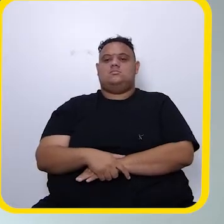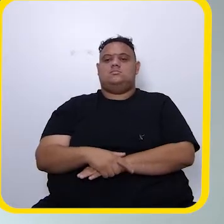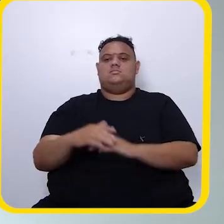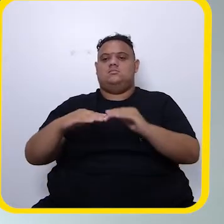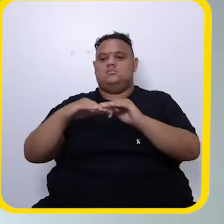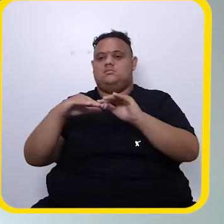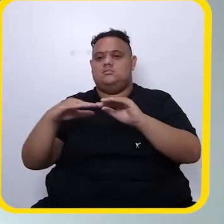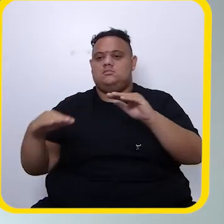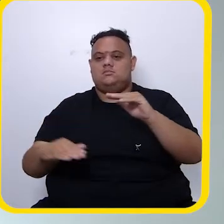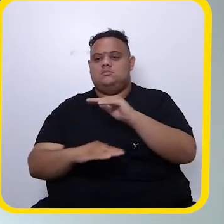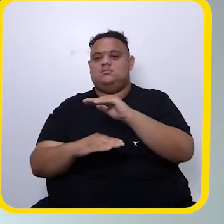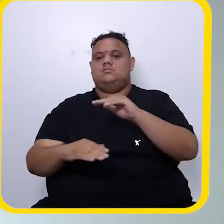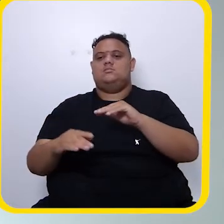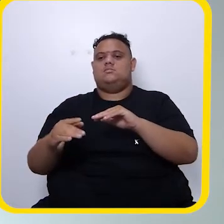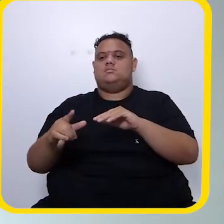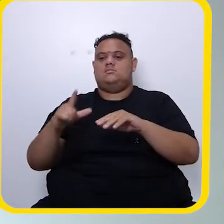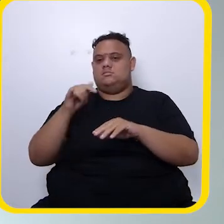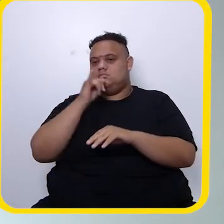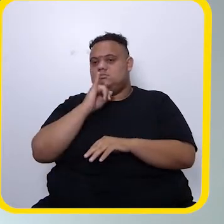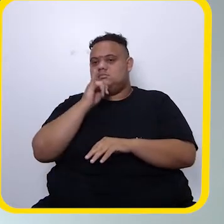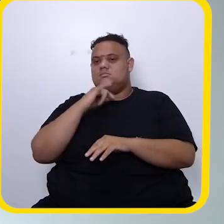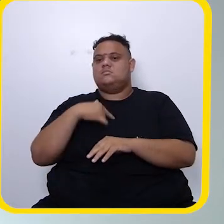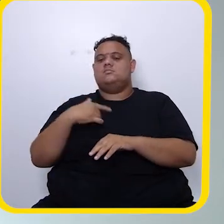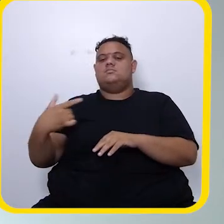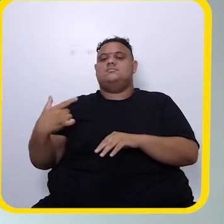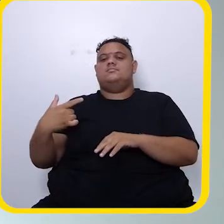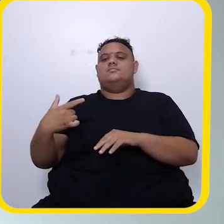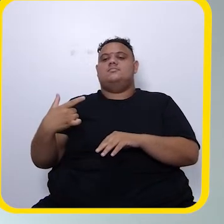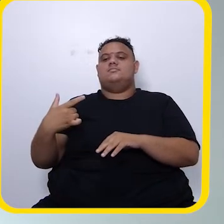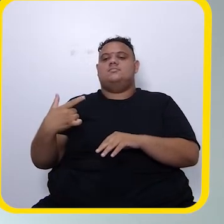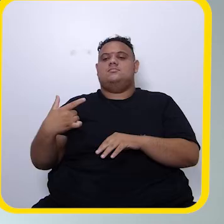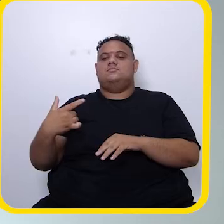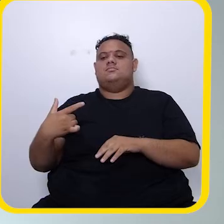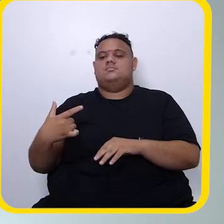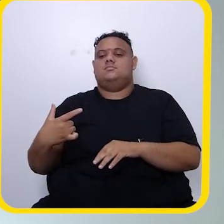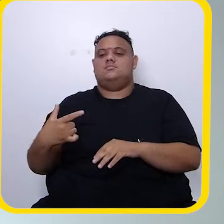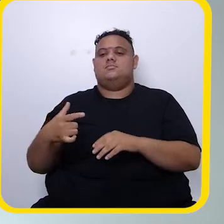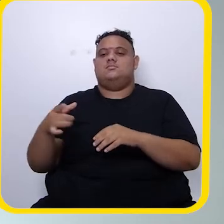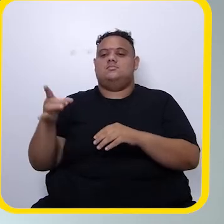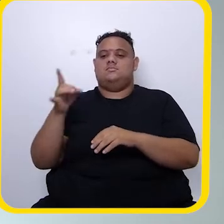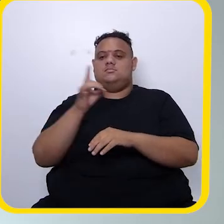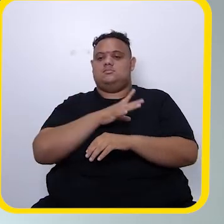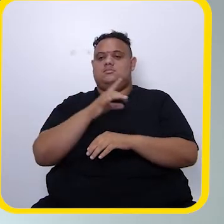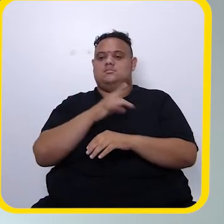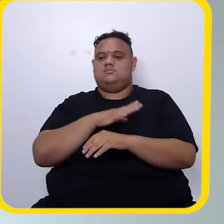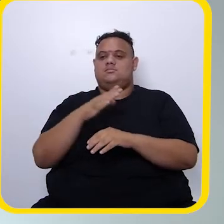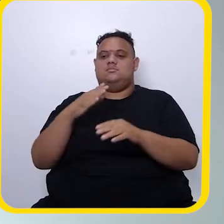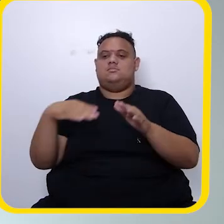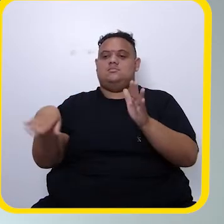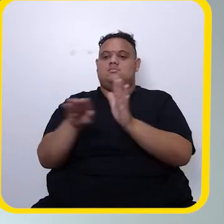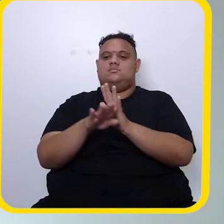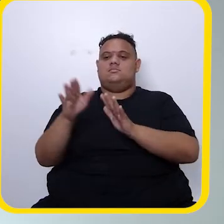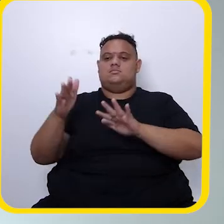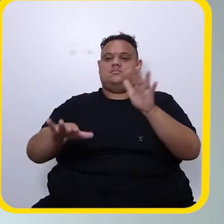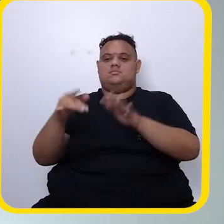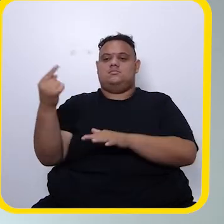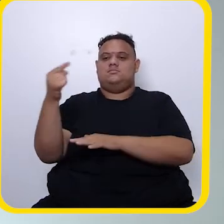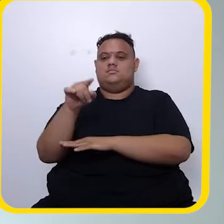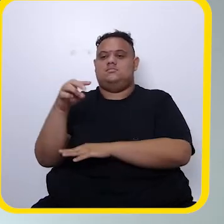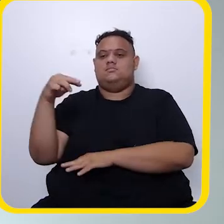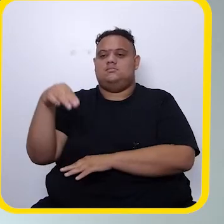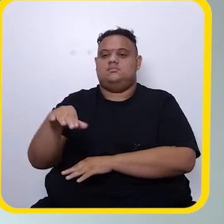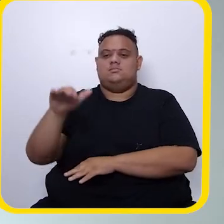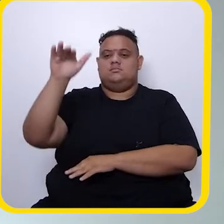também baixas altitudes, né, com apenas a Serra Maestra, né, com destaque aí que chegando a cerca